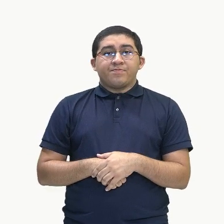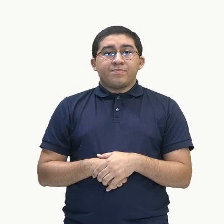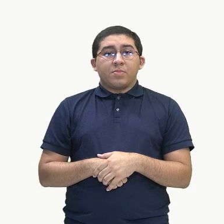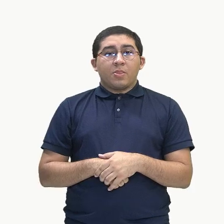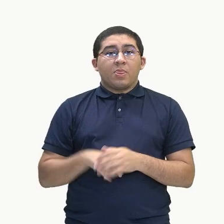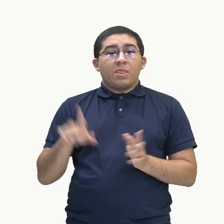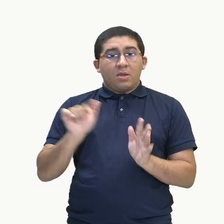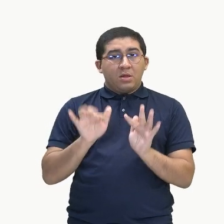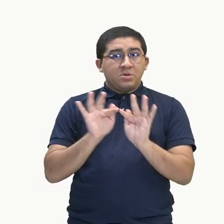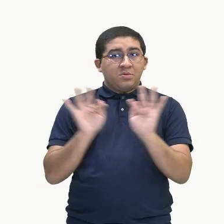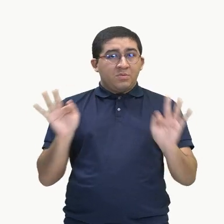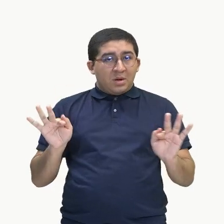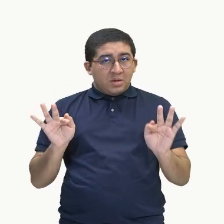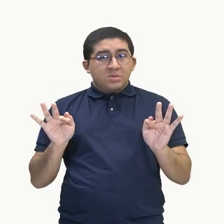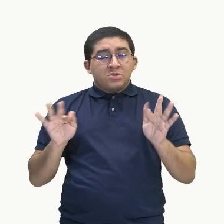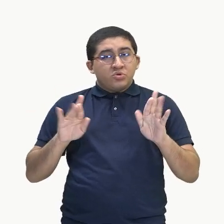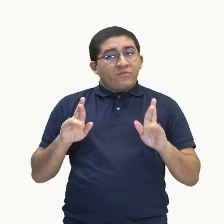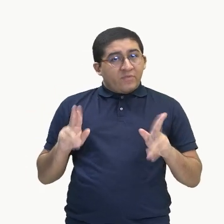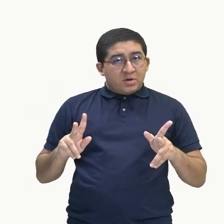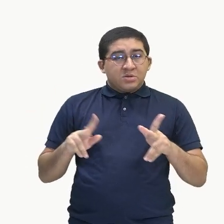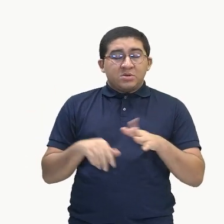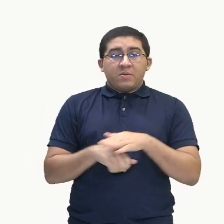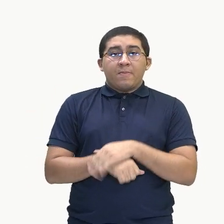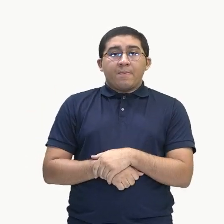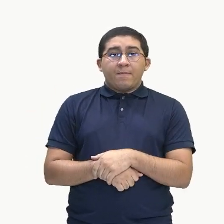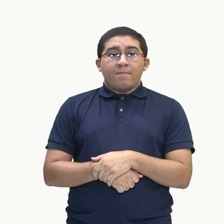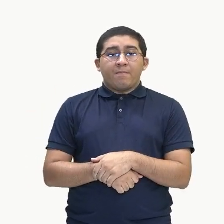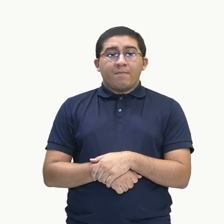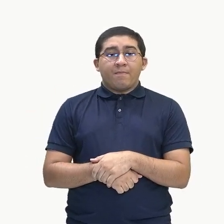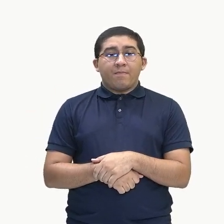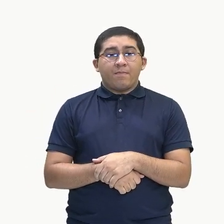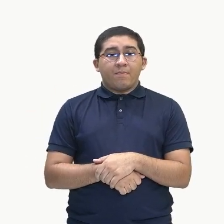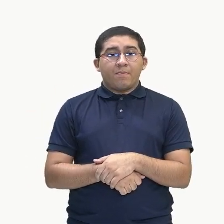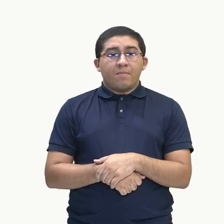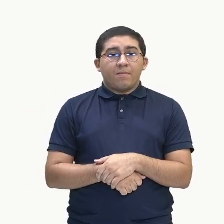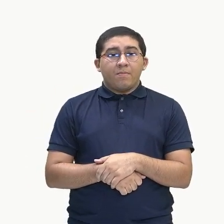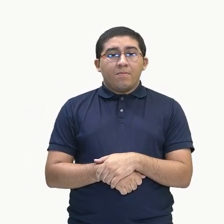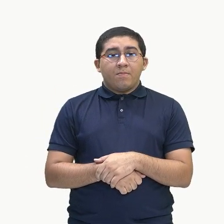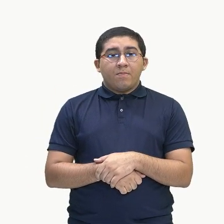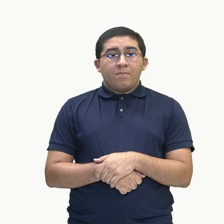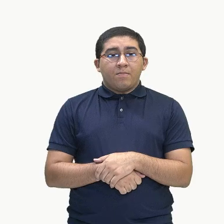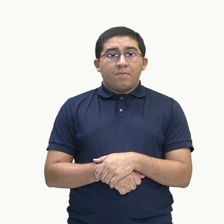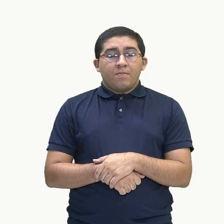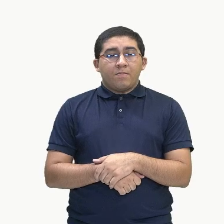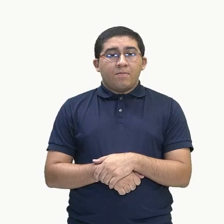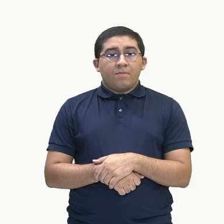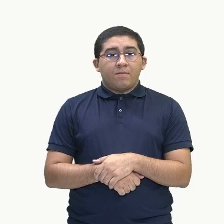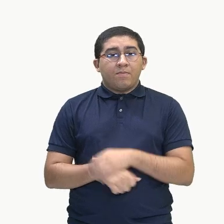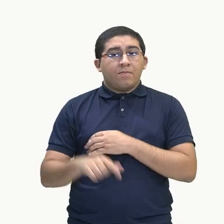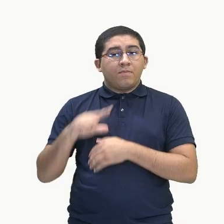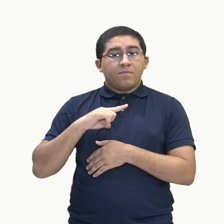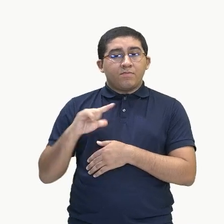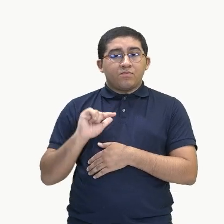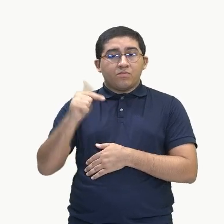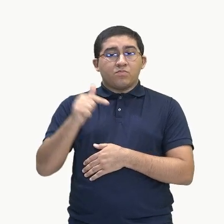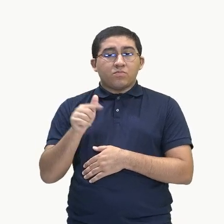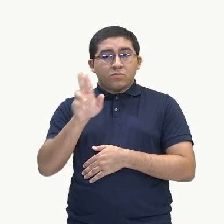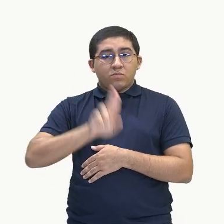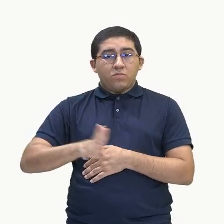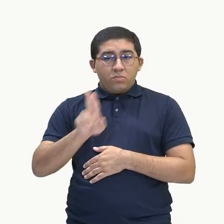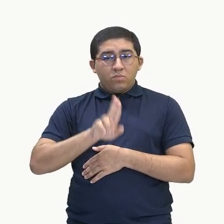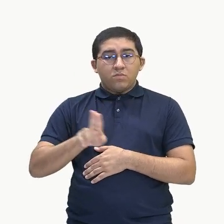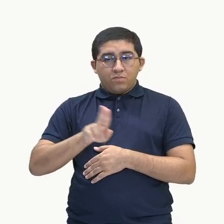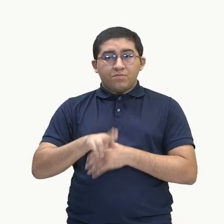caso não dá para traduzir dessa forma. Tem um outro uso do gerúndio, tá? Só estou explicando para